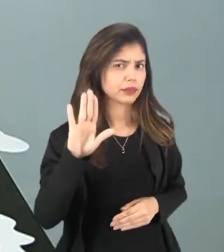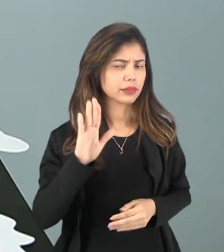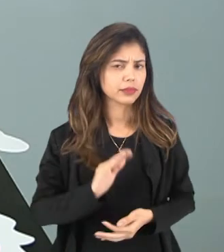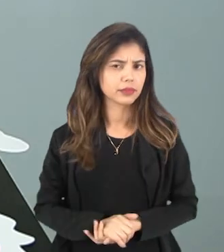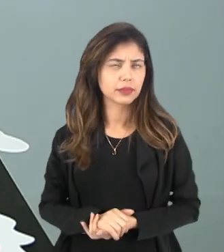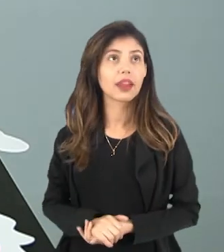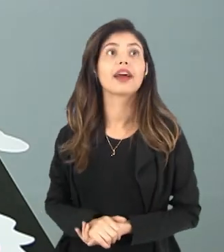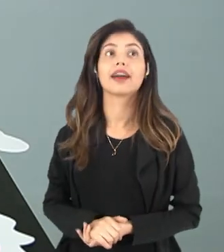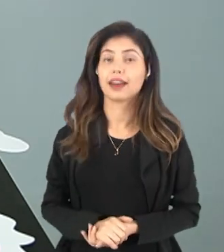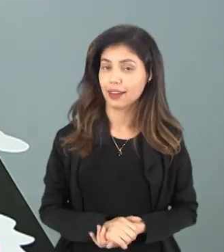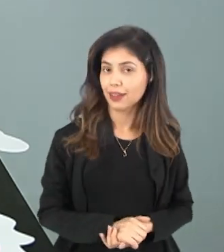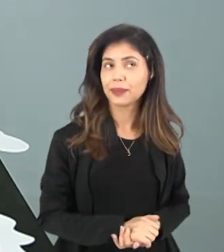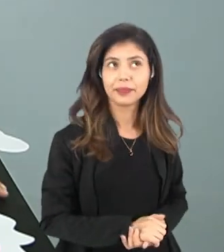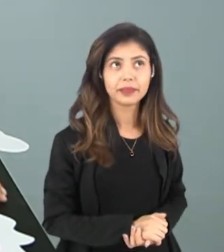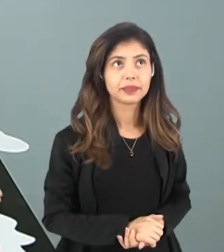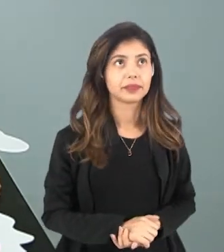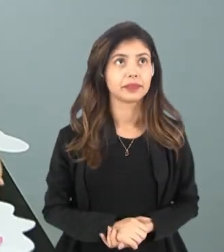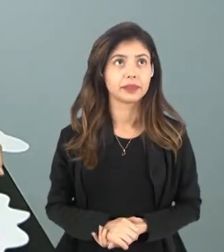que a